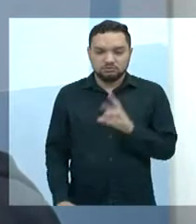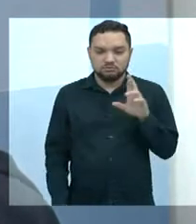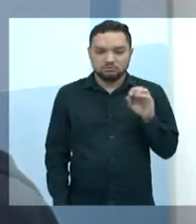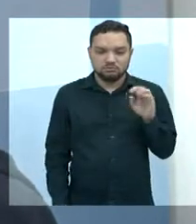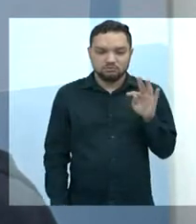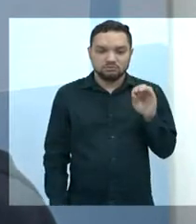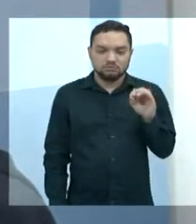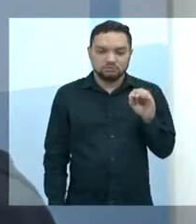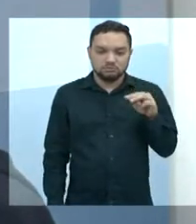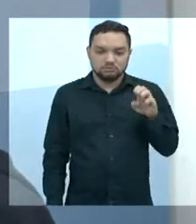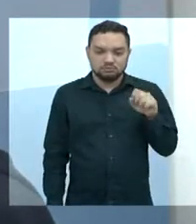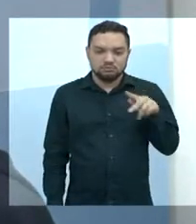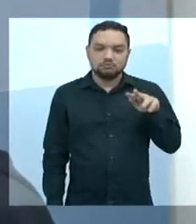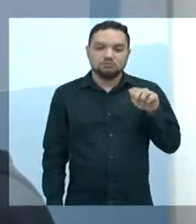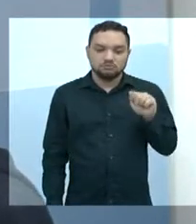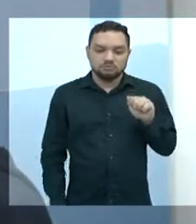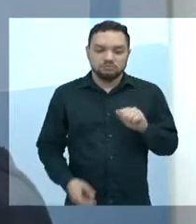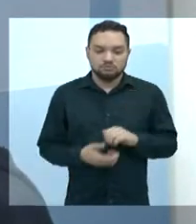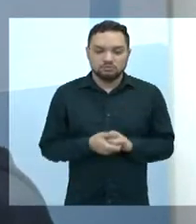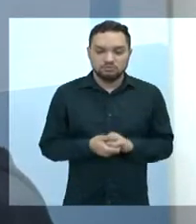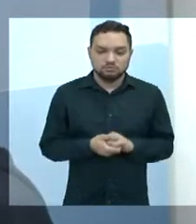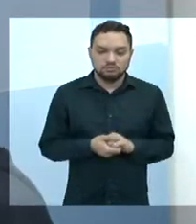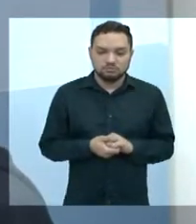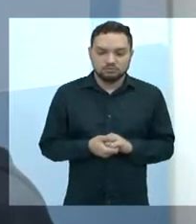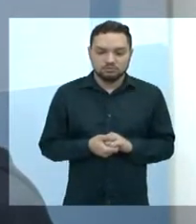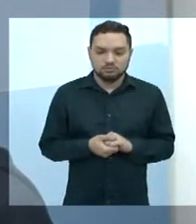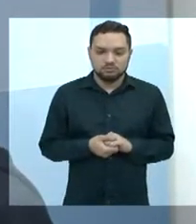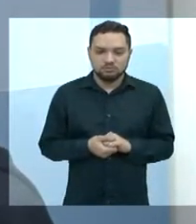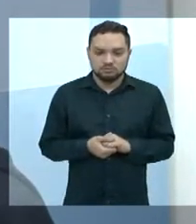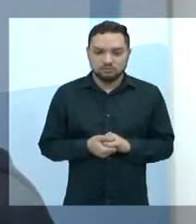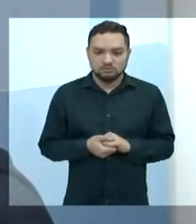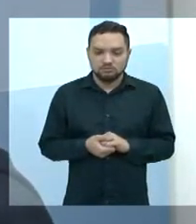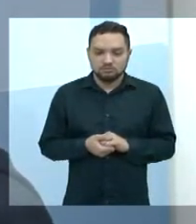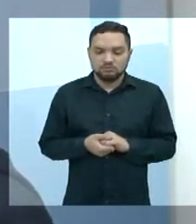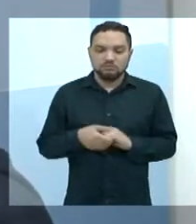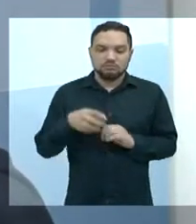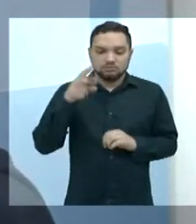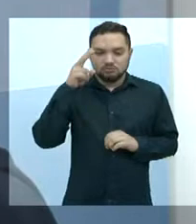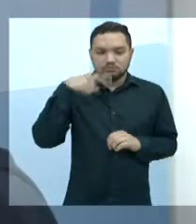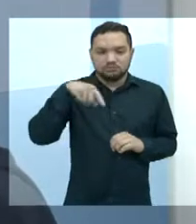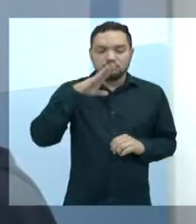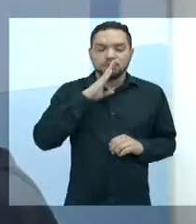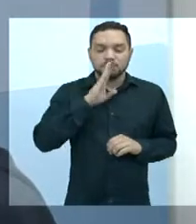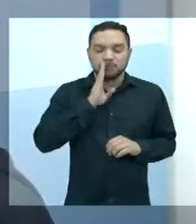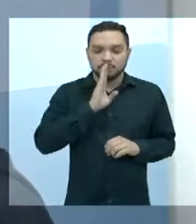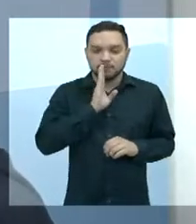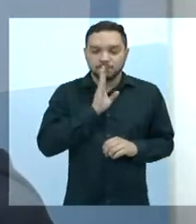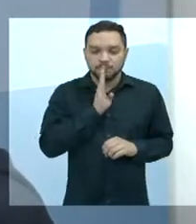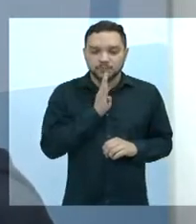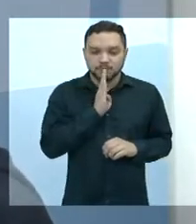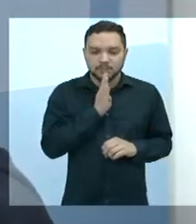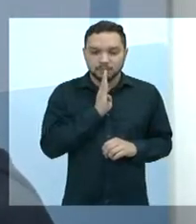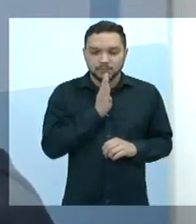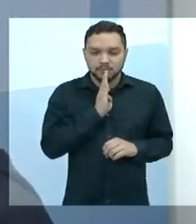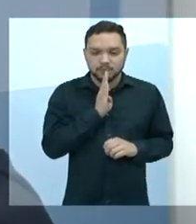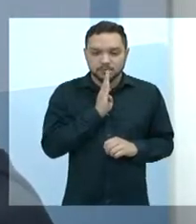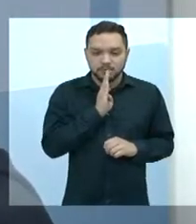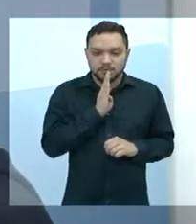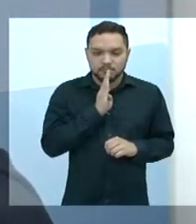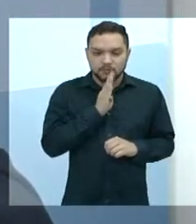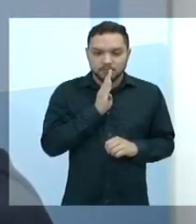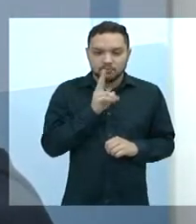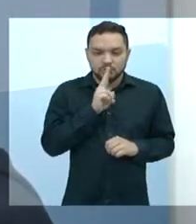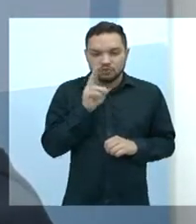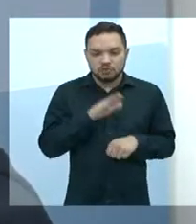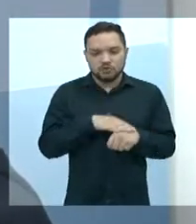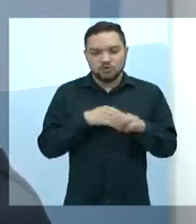me ajudar com o governo do Estado. Existe essa... lá a gente conhece o nome, assim, como boca de lobo, mas